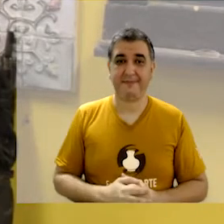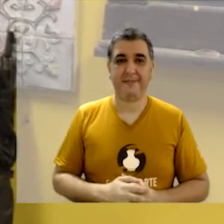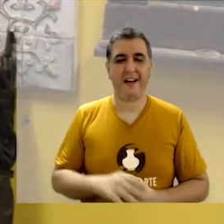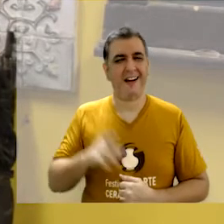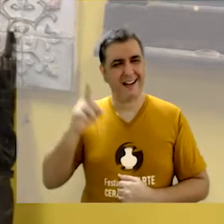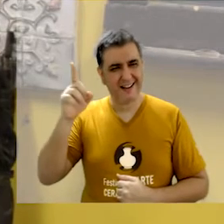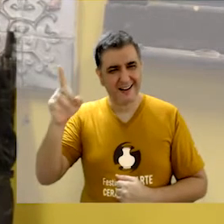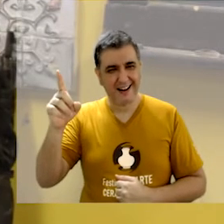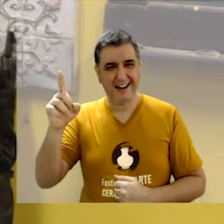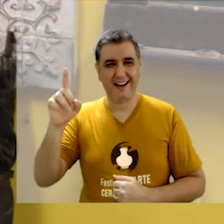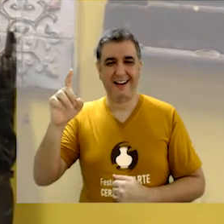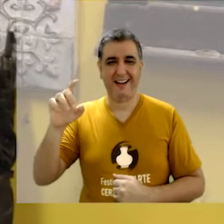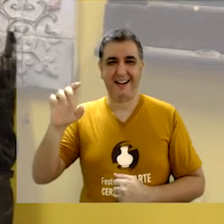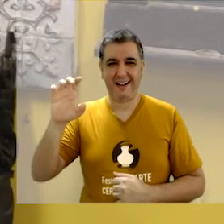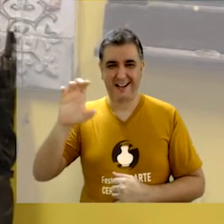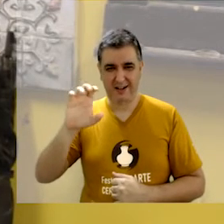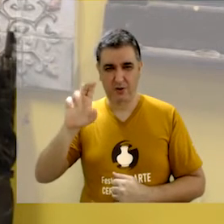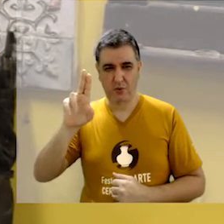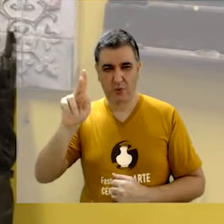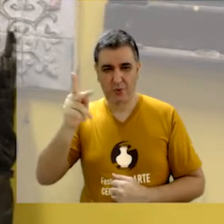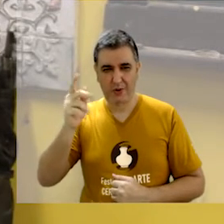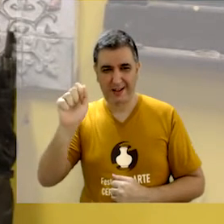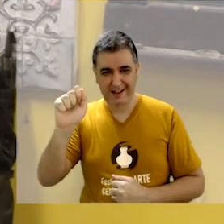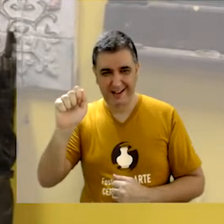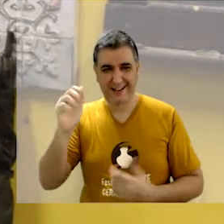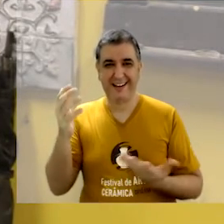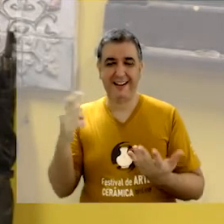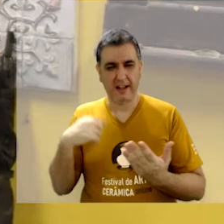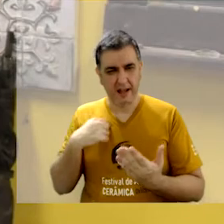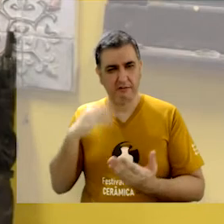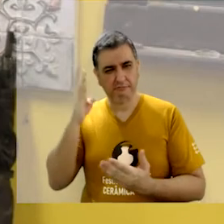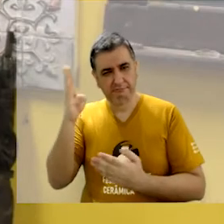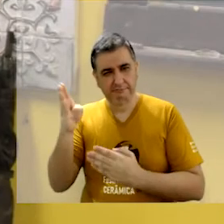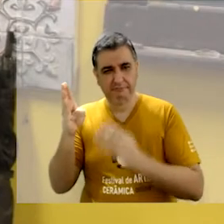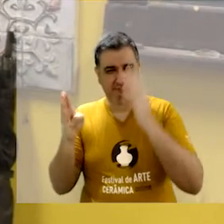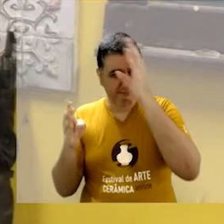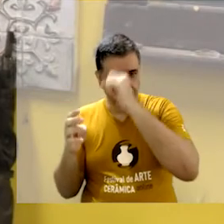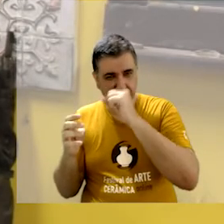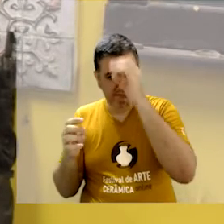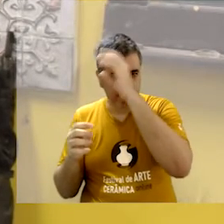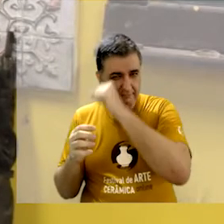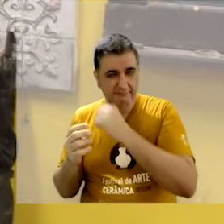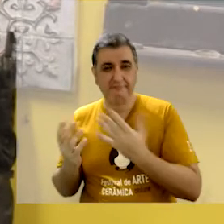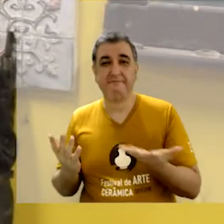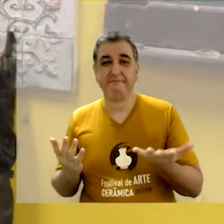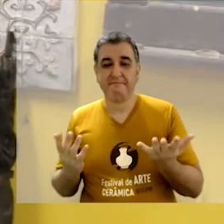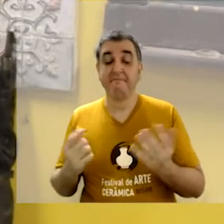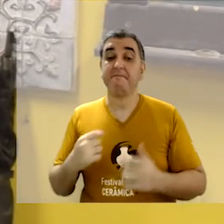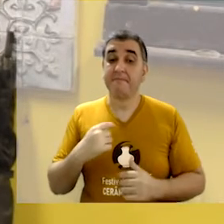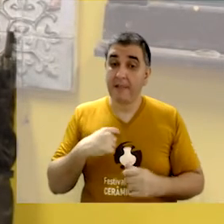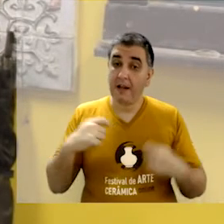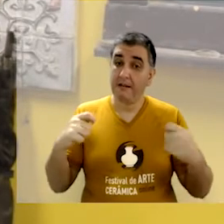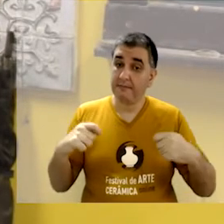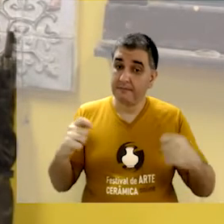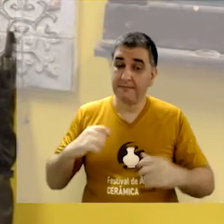em Cunha, né? Os japoneses fazem, já fui em alguns workshops e tal. Mas é possível trabalhar isso,